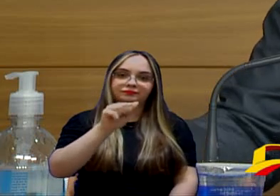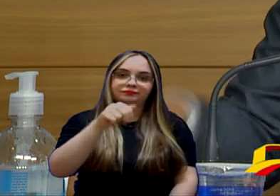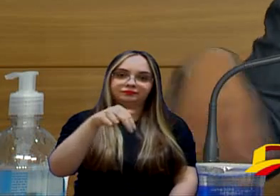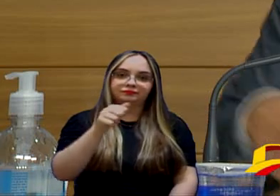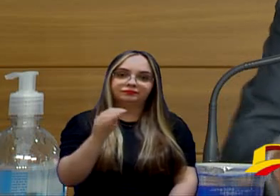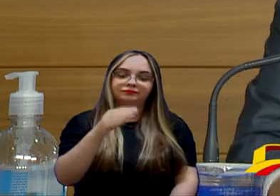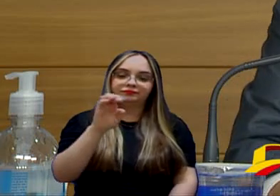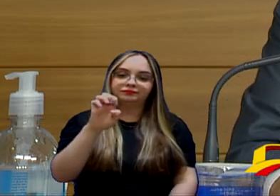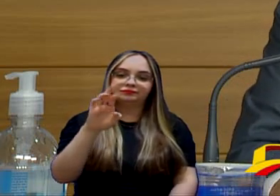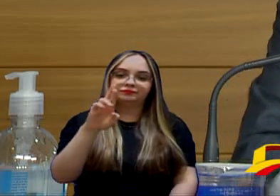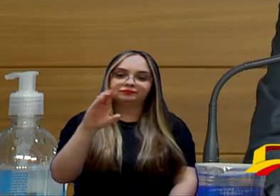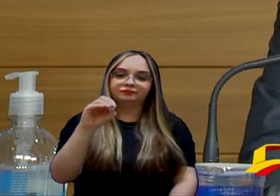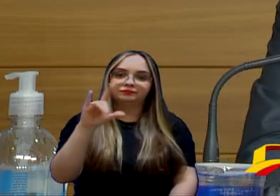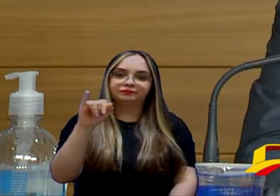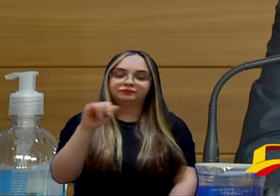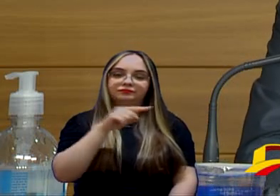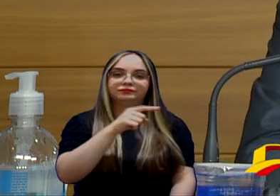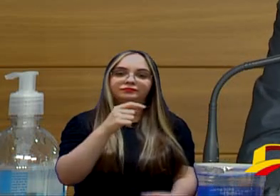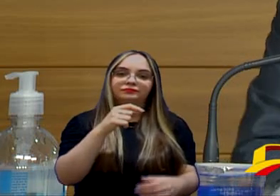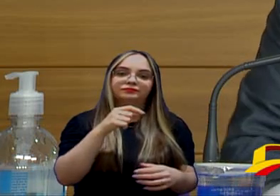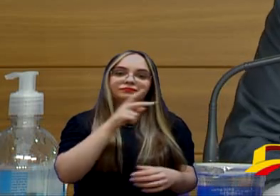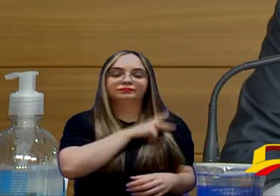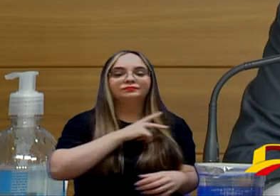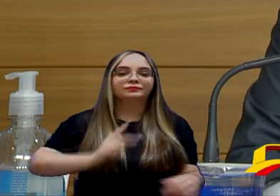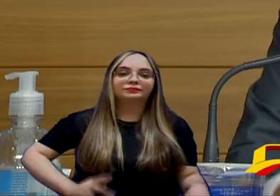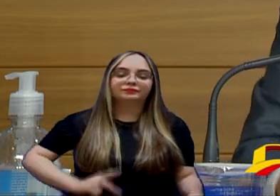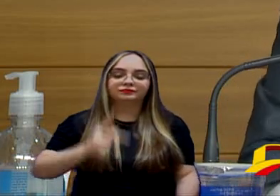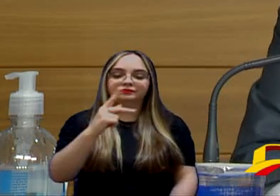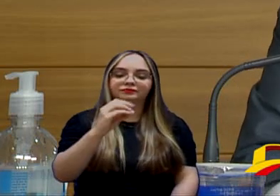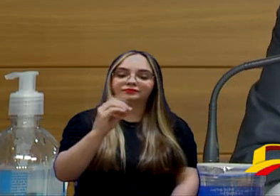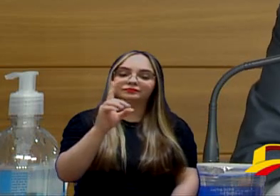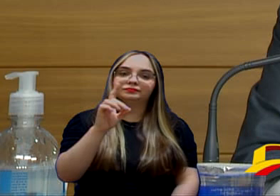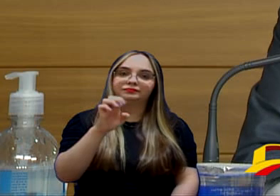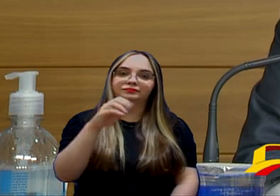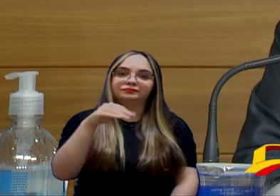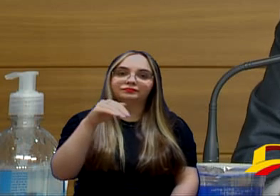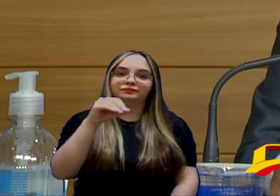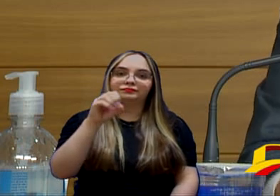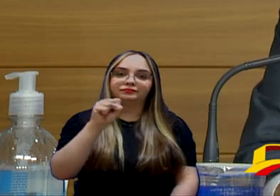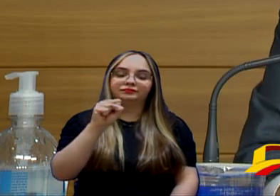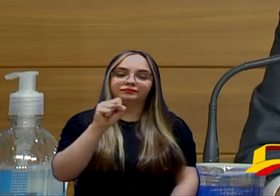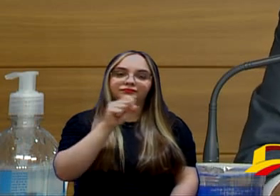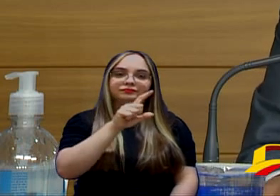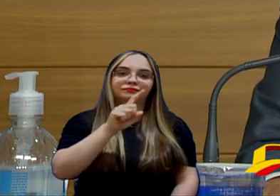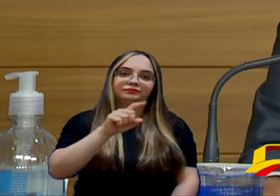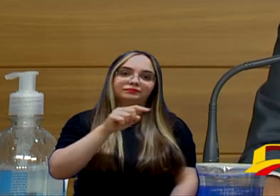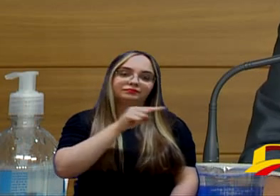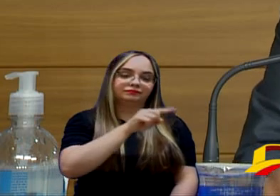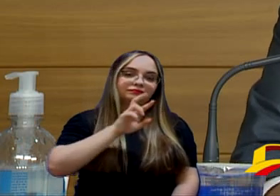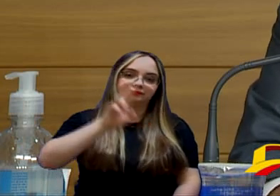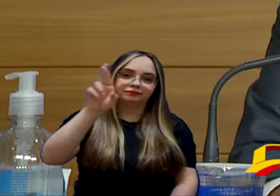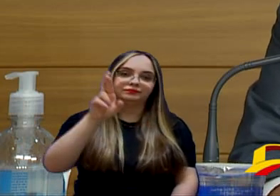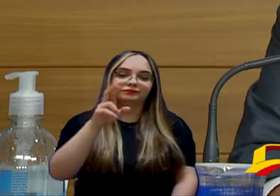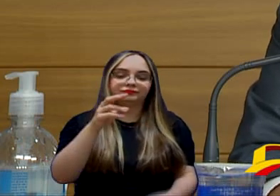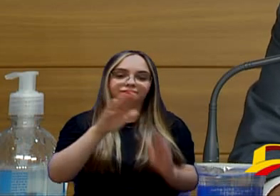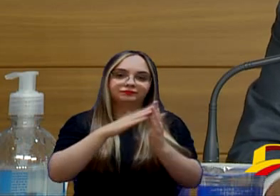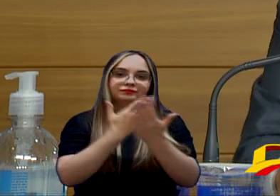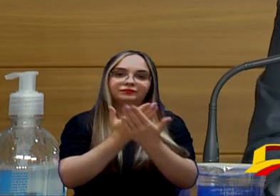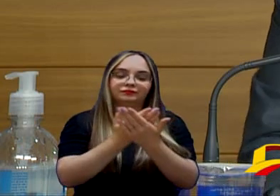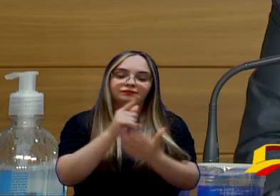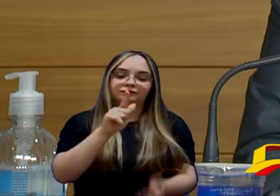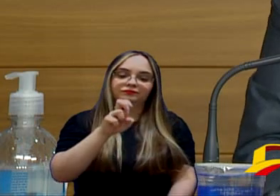presidente do podemos mulher Sorocaba idealizadora da campanha do primeiro trote solidário do nono ano realizado pelo colégio